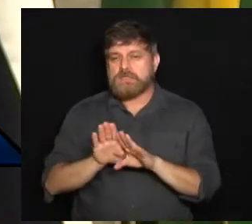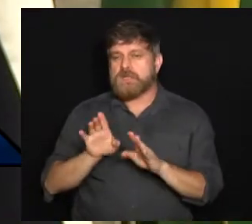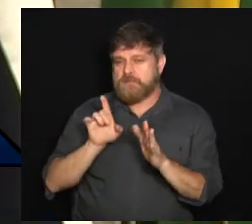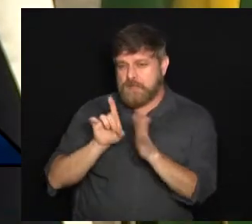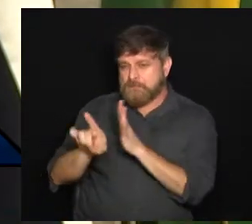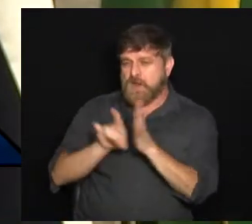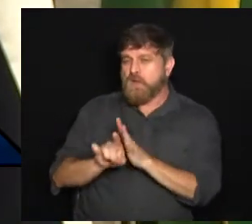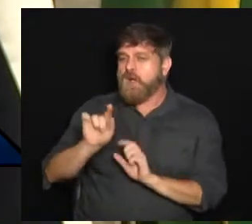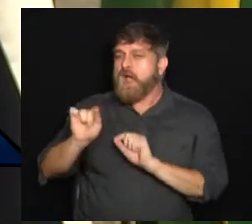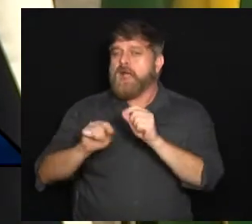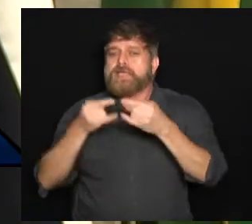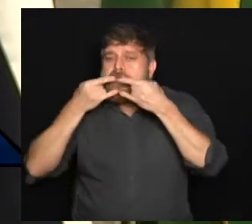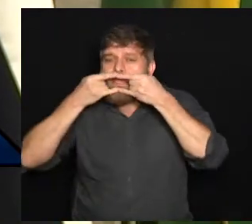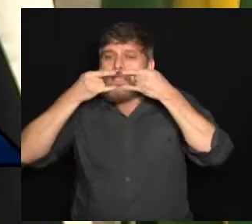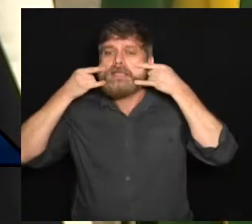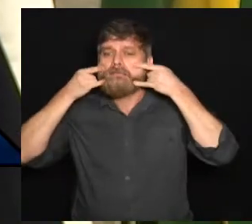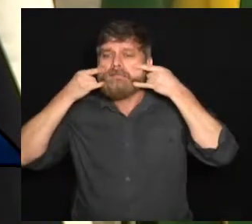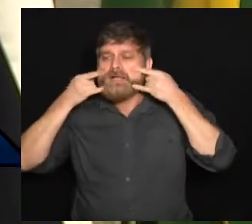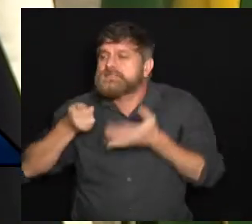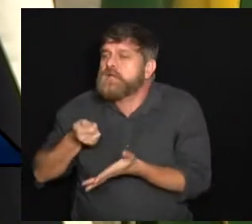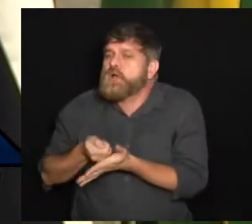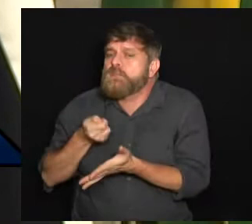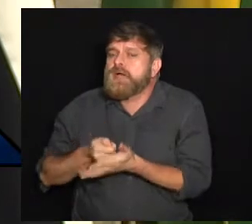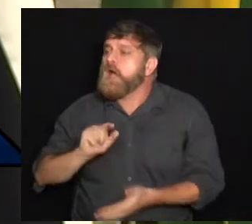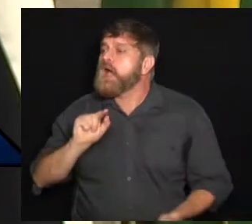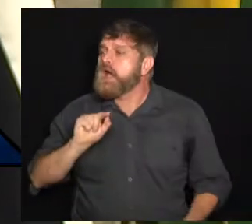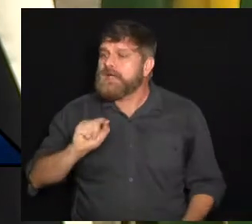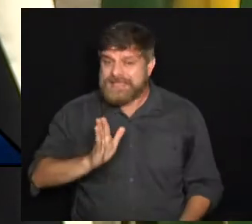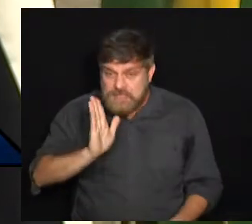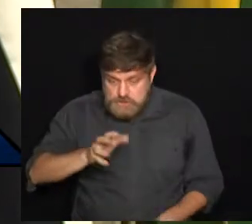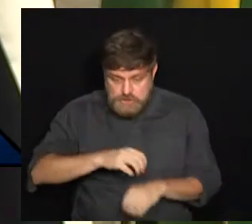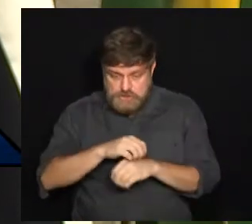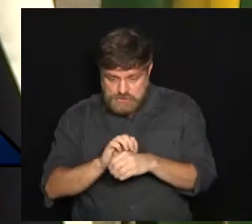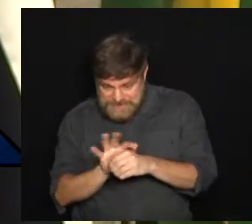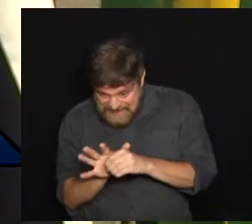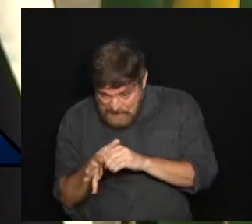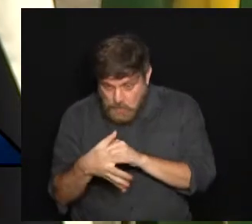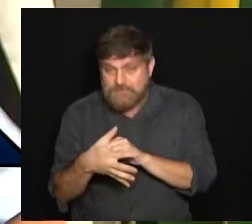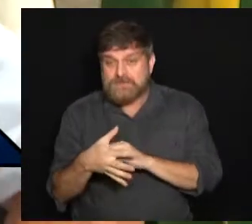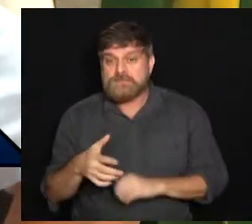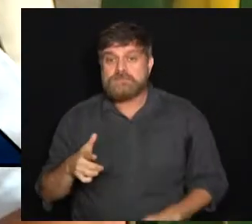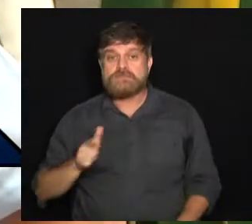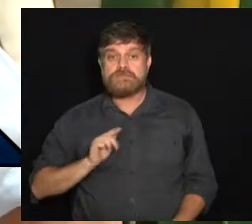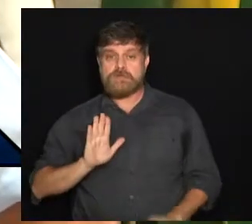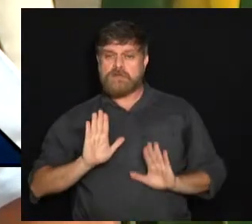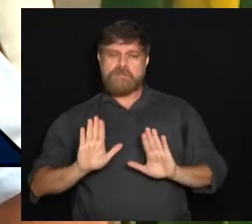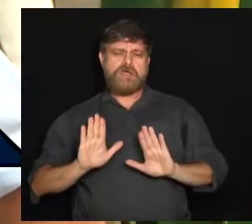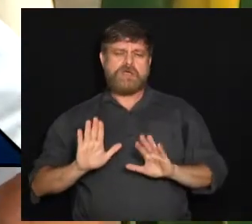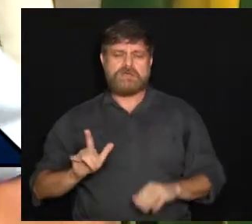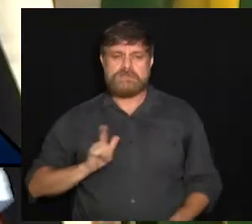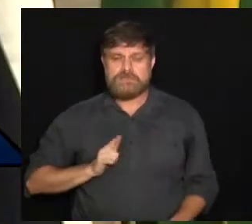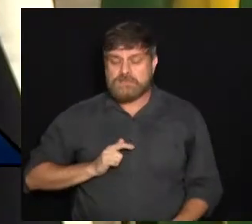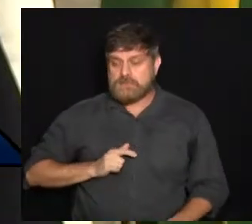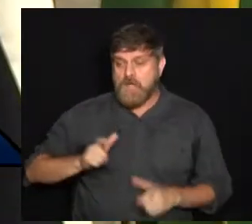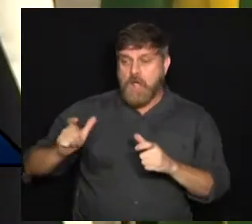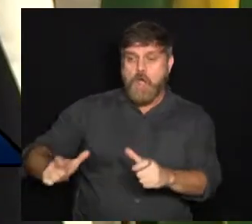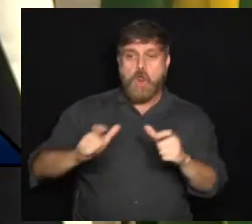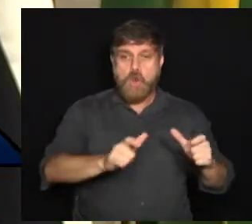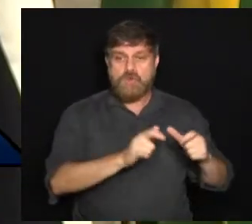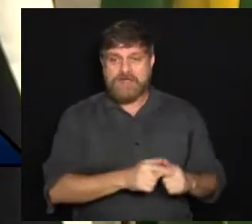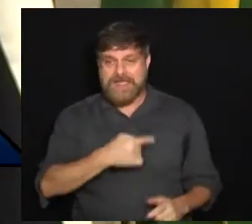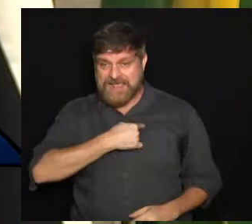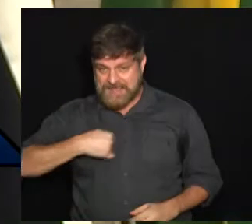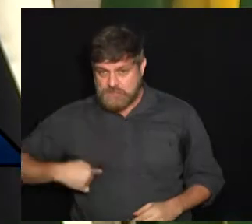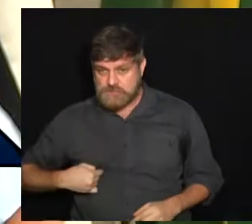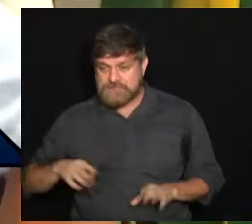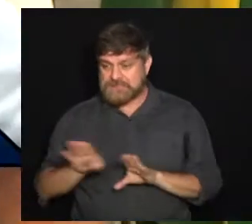de quem tem que usar máscara é quem já está com a doença. No entanto, muitos lugares, a própria China, depois